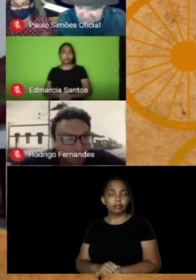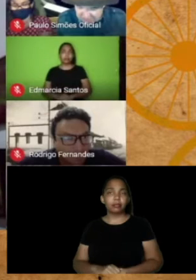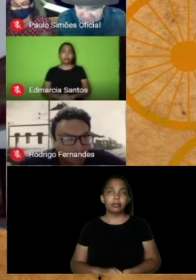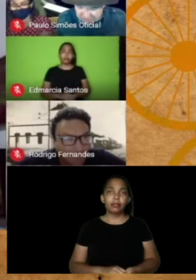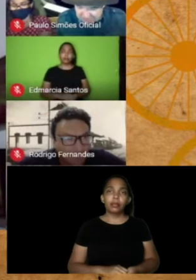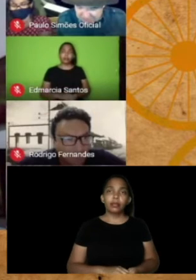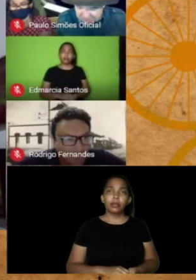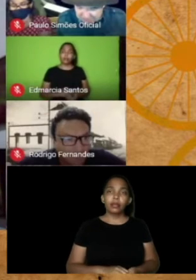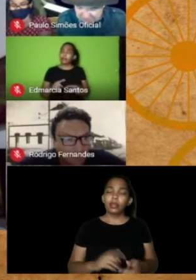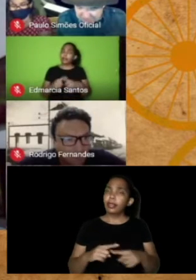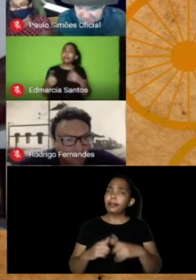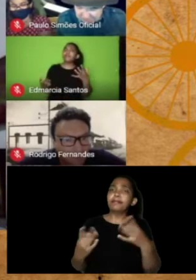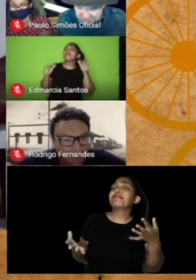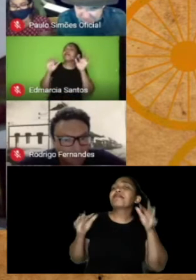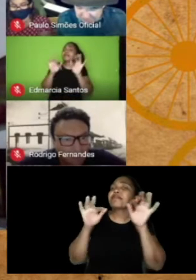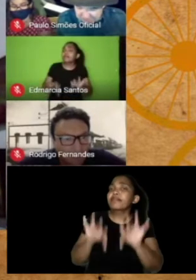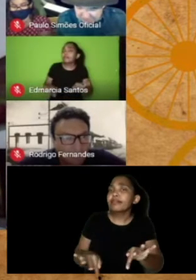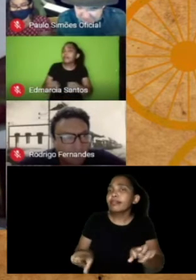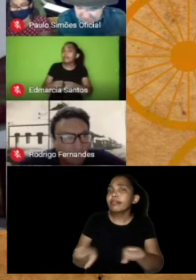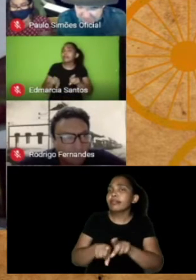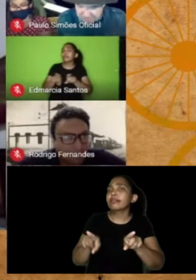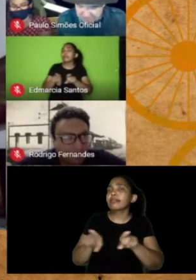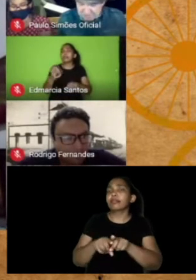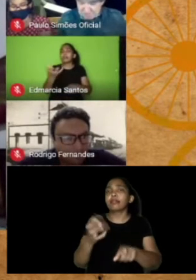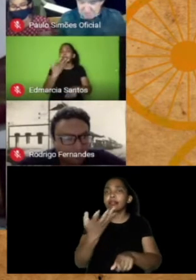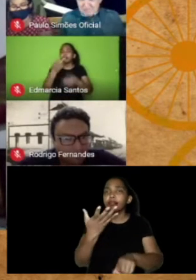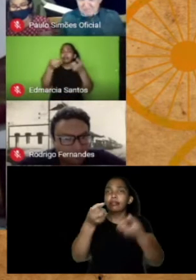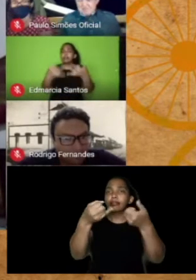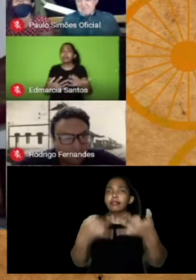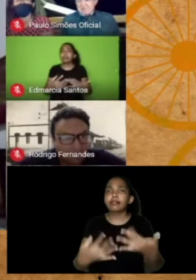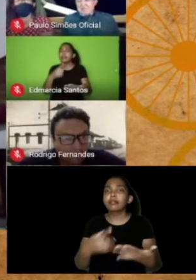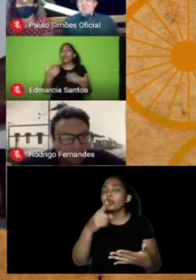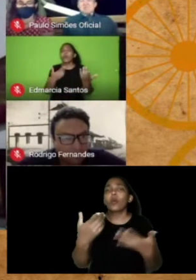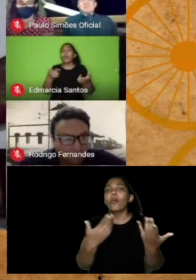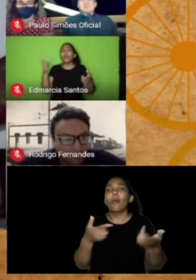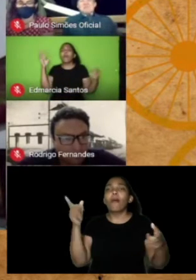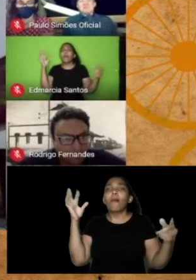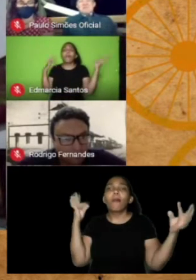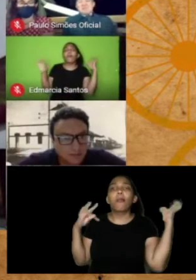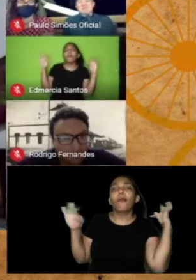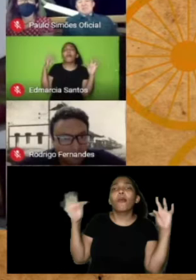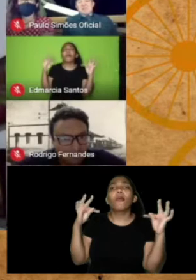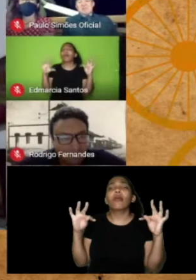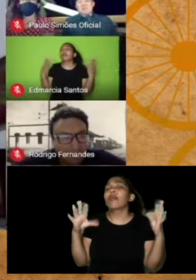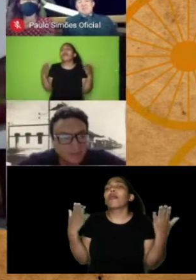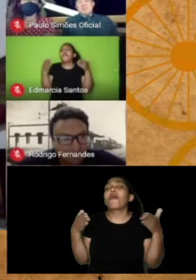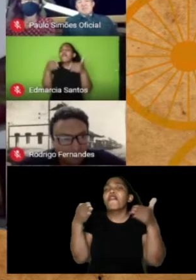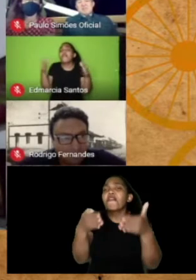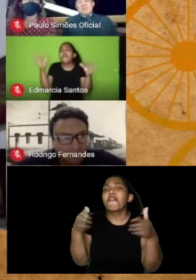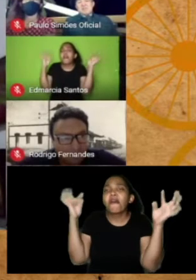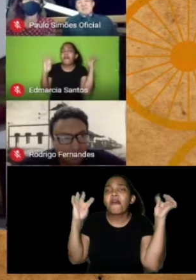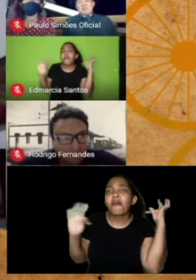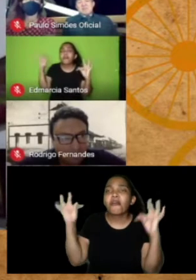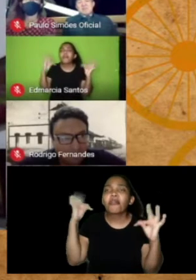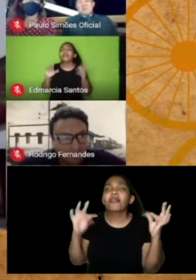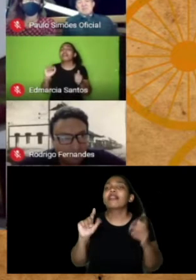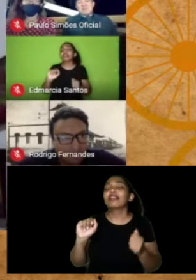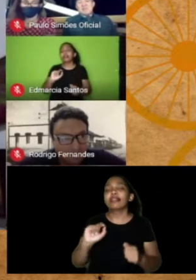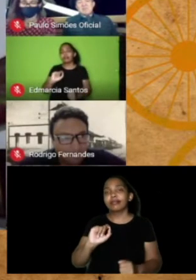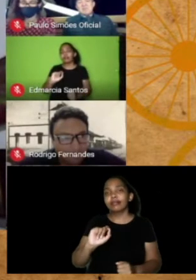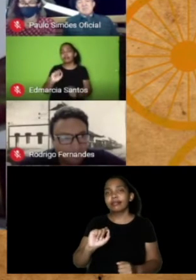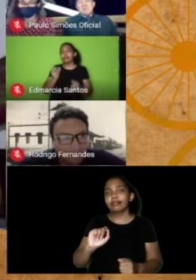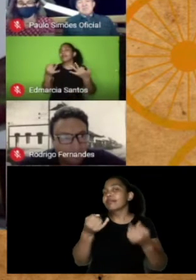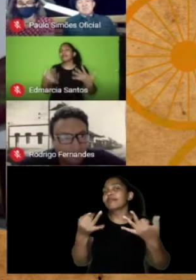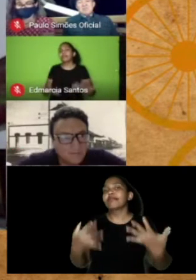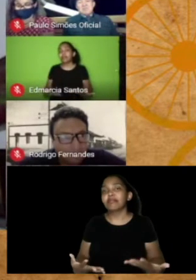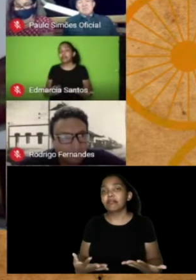para finalizar, né, eu gostaria de falar o papel do turismo. Qual é o papel do turismo nisso tudo? Eu tenho um